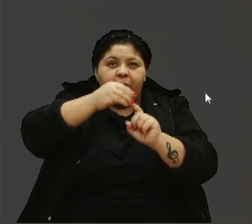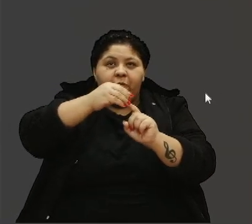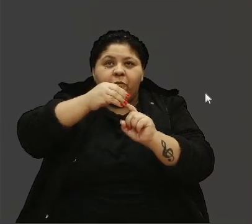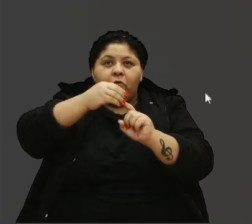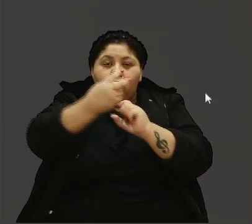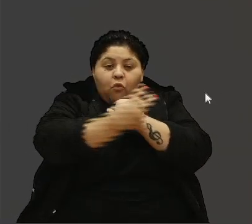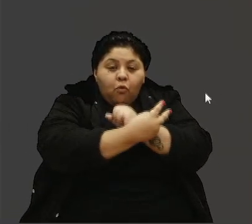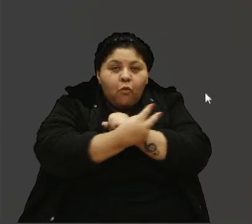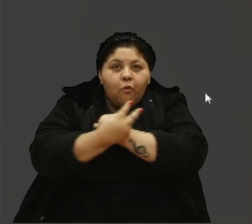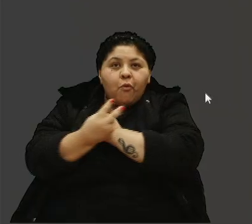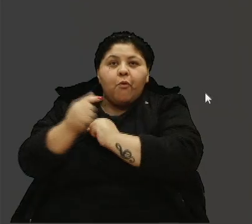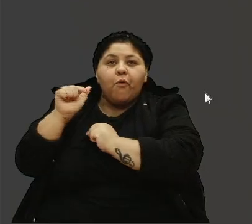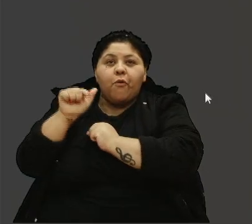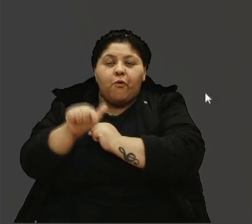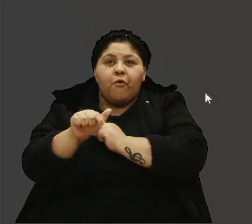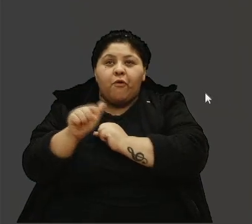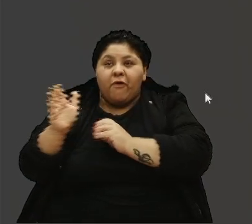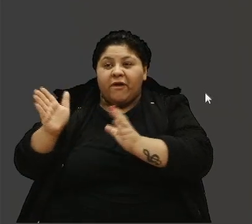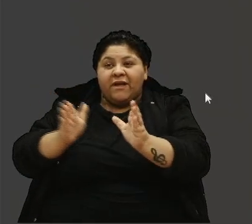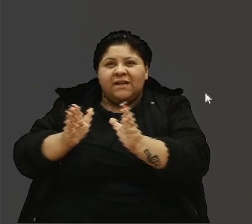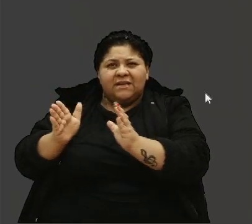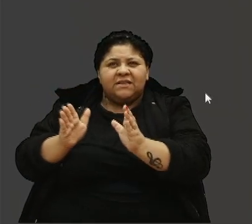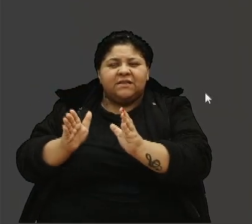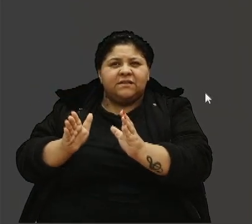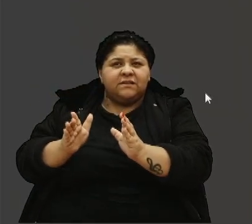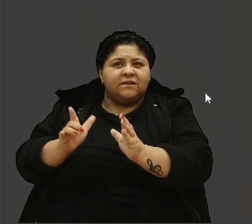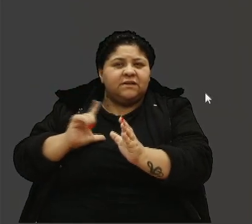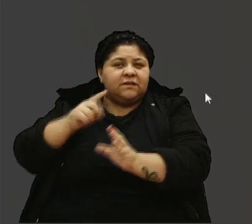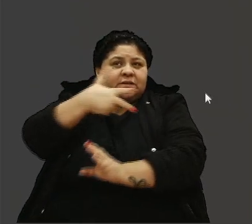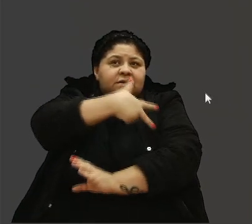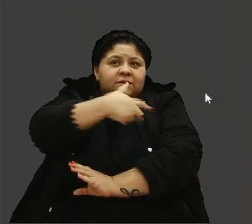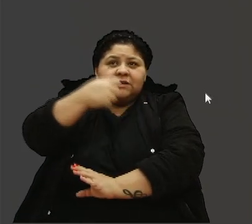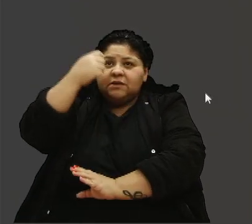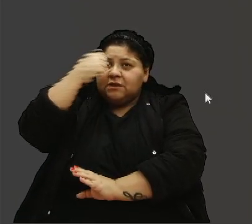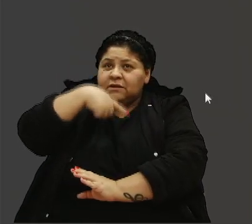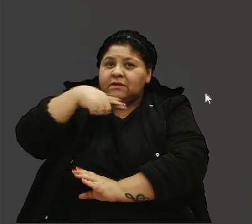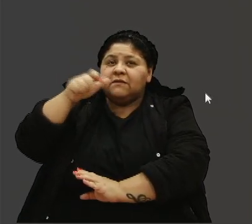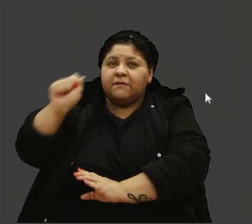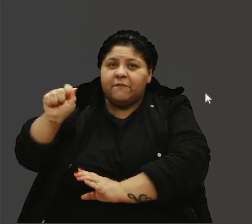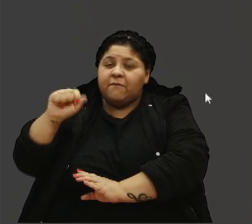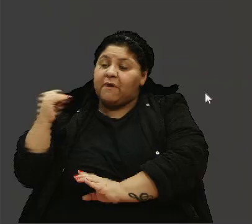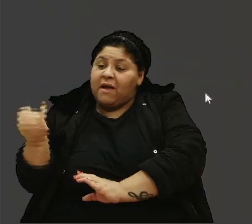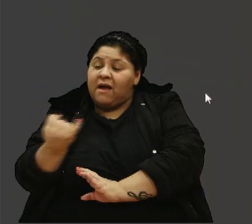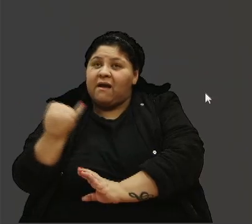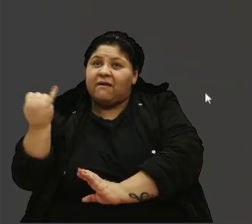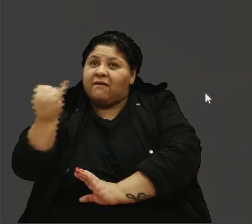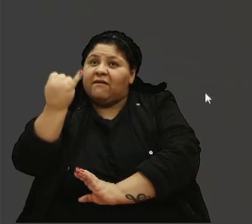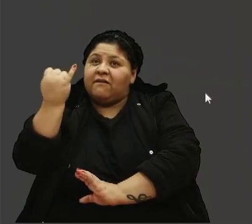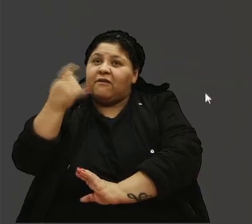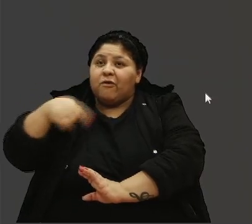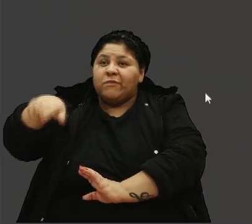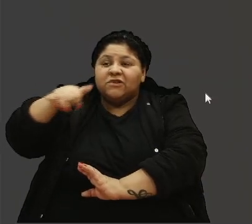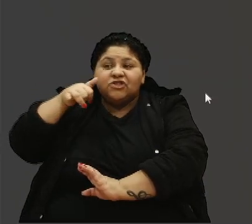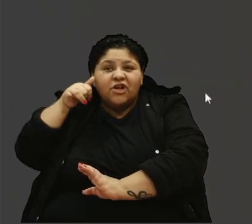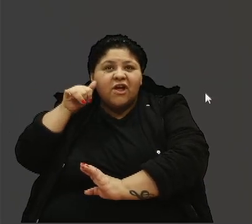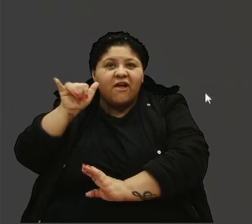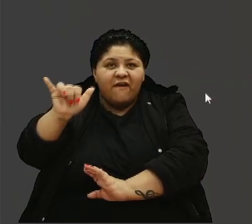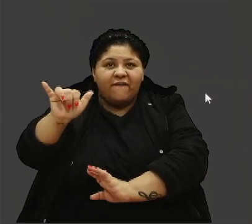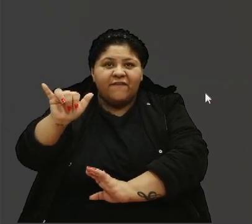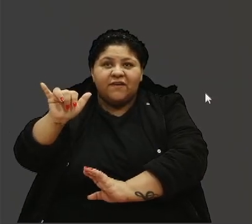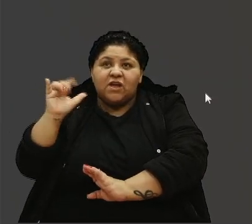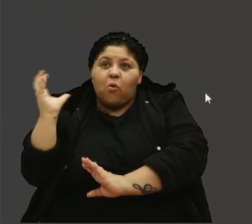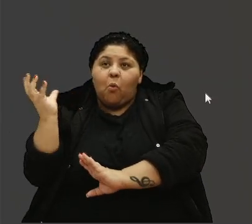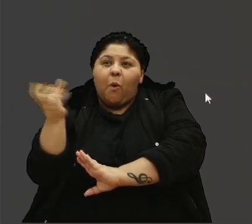tem que ter. Nesse período de inverno, a vacina da gripe A é fundamental para a gente evitar, né, os